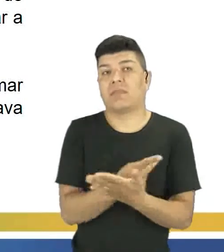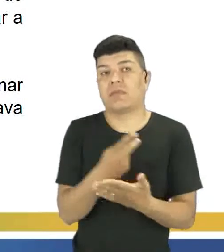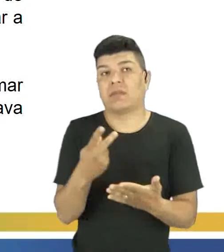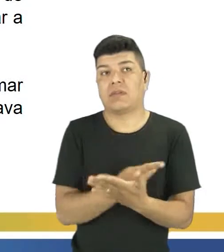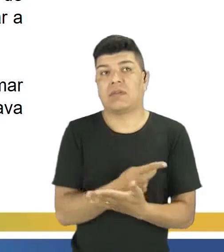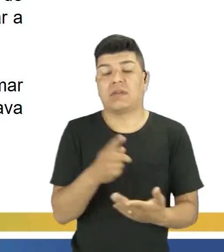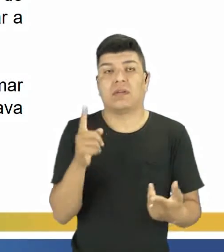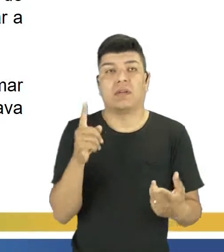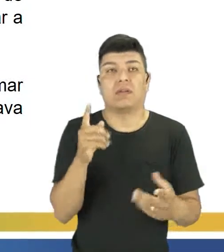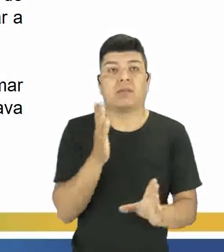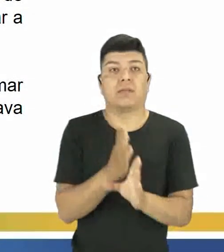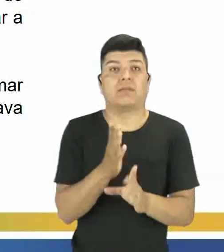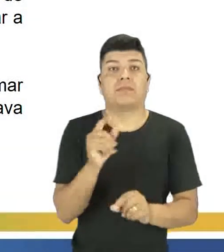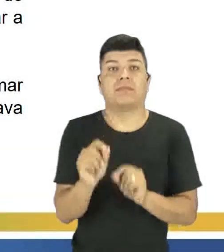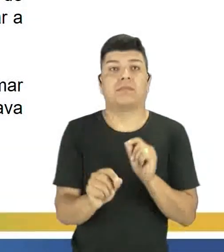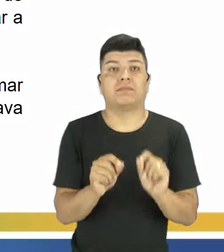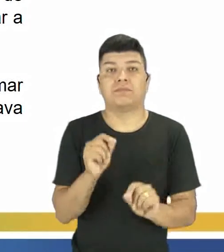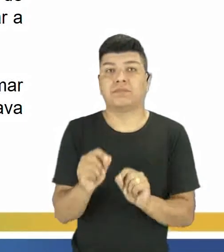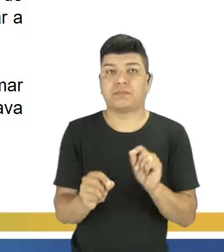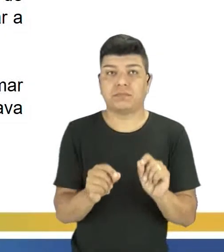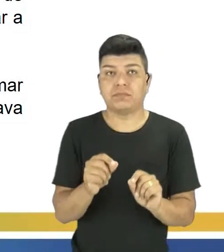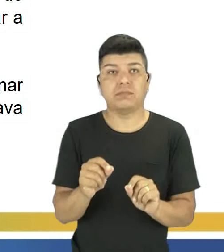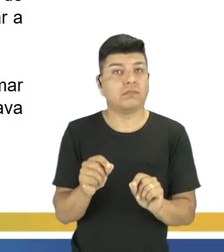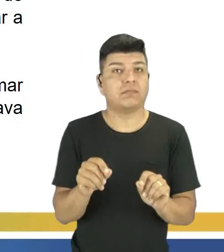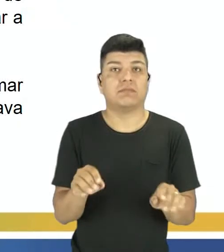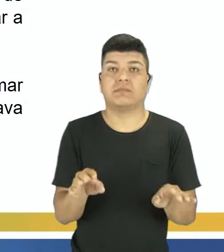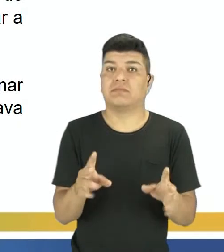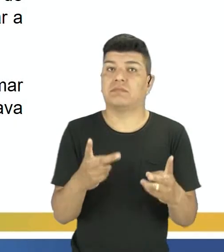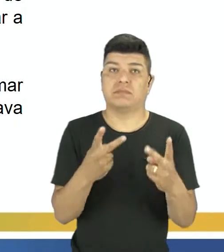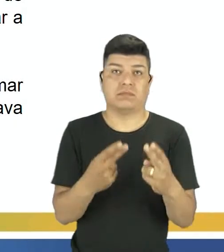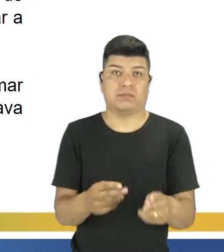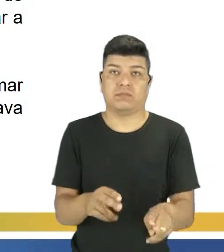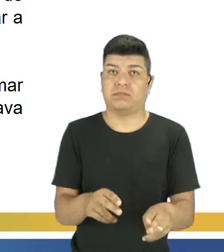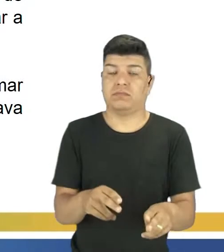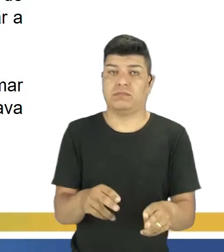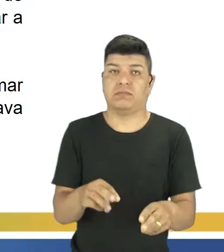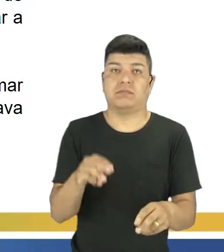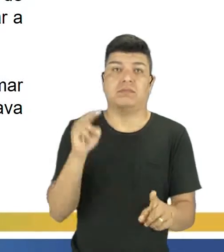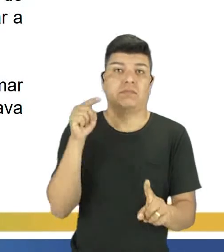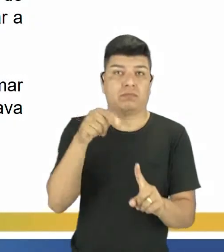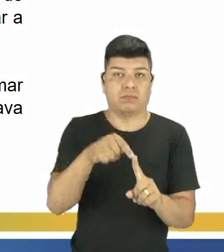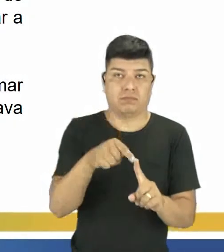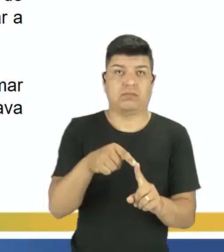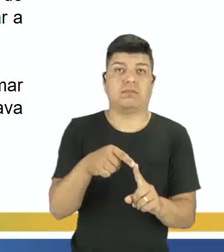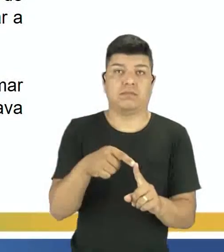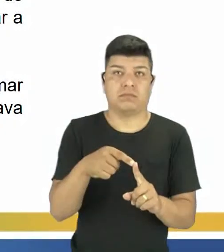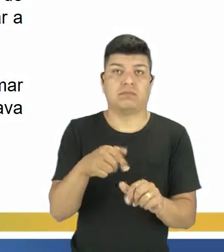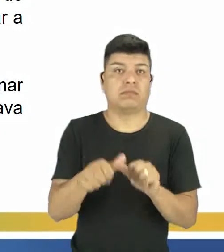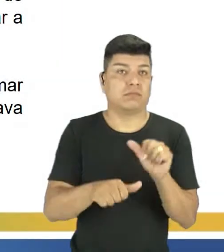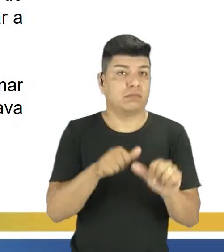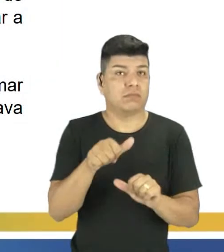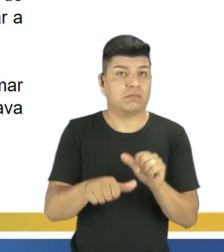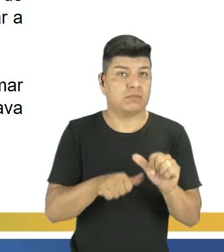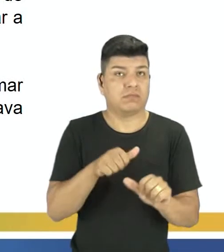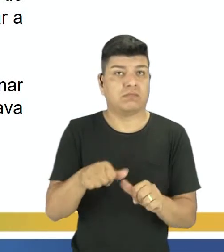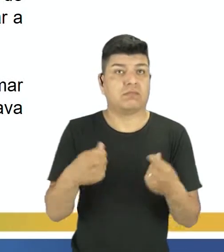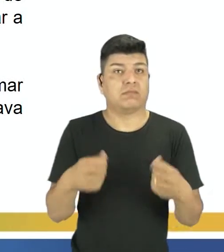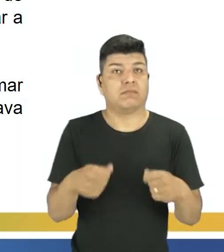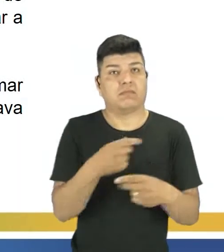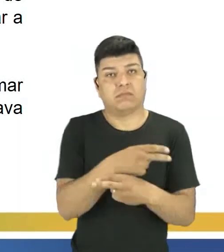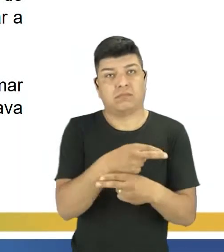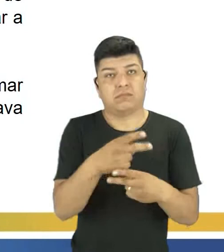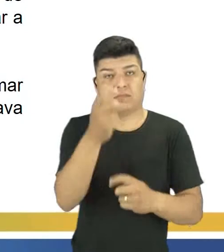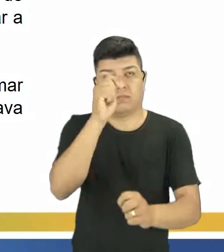incorreta exatamente, gente. Por quê? Porque tampouco ele tinha como meta